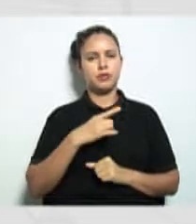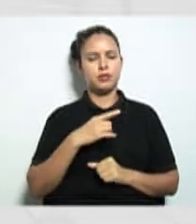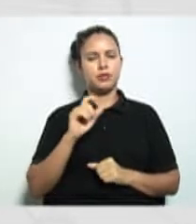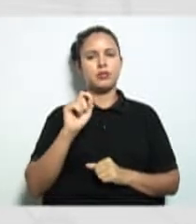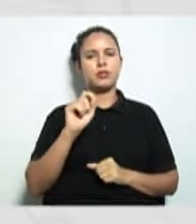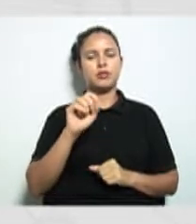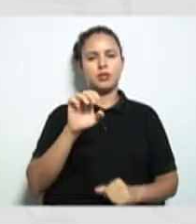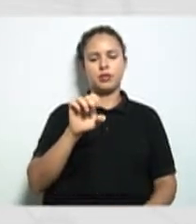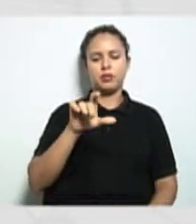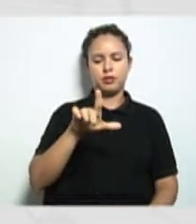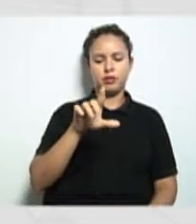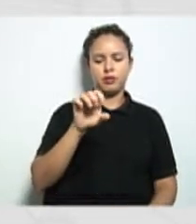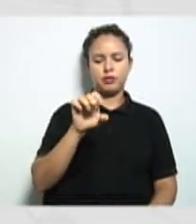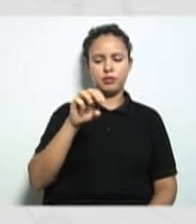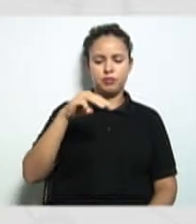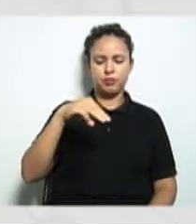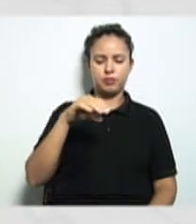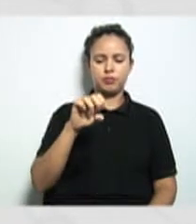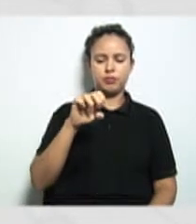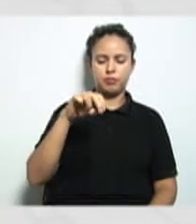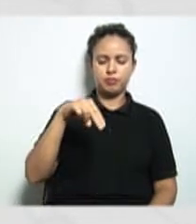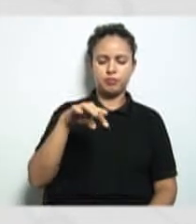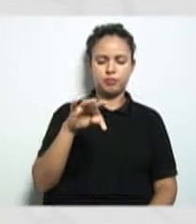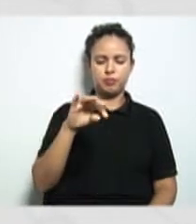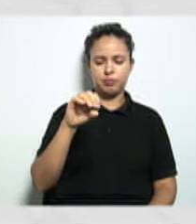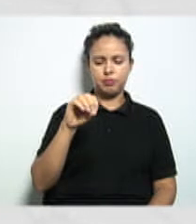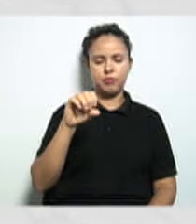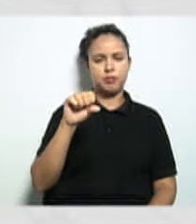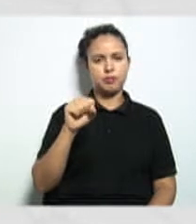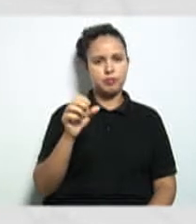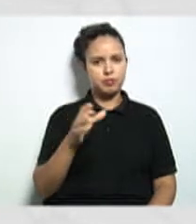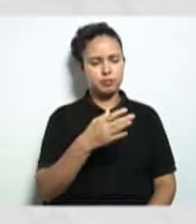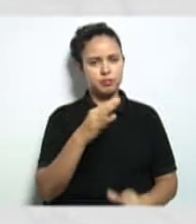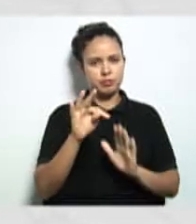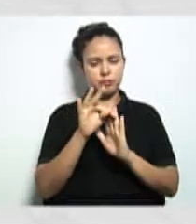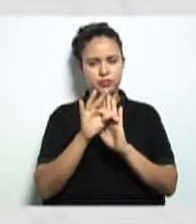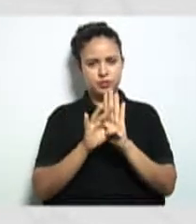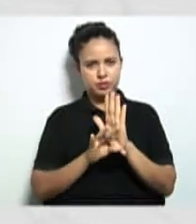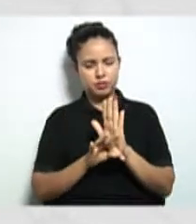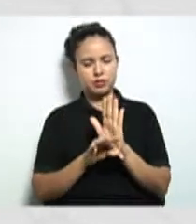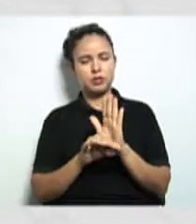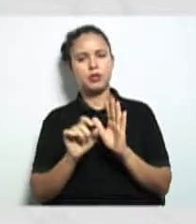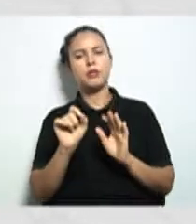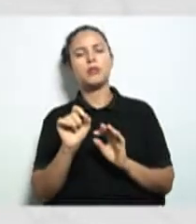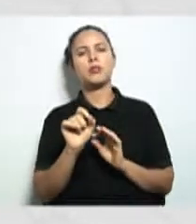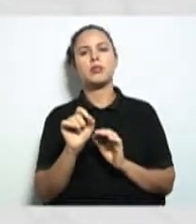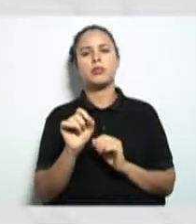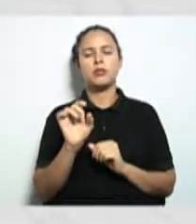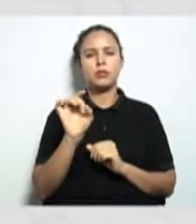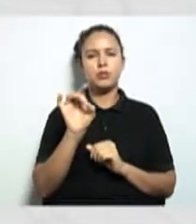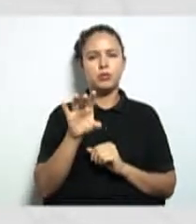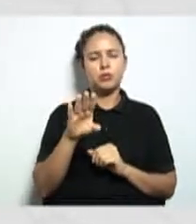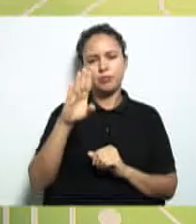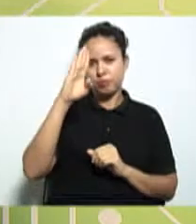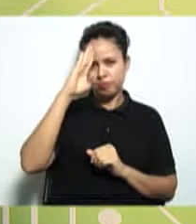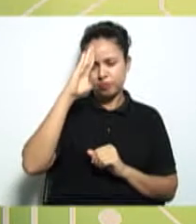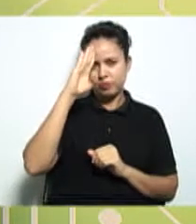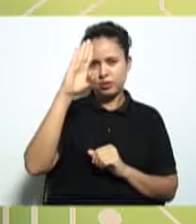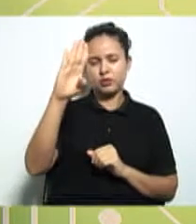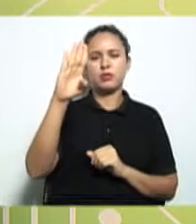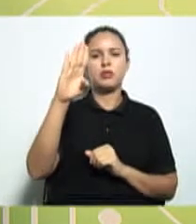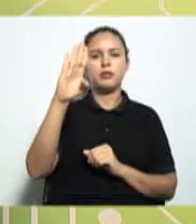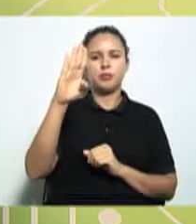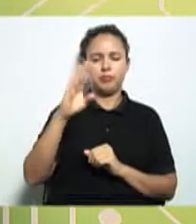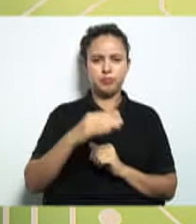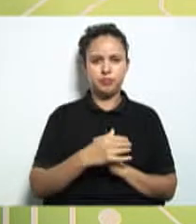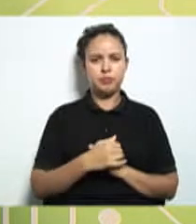esses elementos textuais que nós trazemos aqui para vocês, ele é apenas os principais, né? Vamos assim